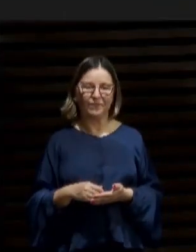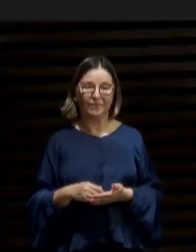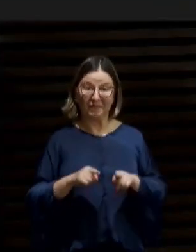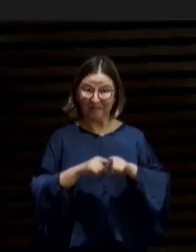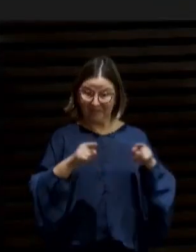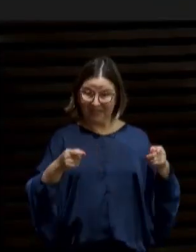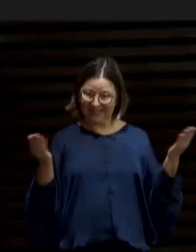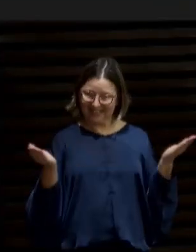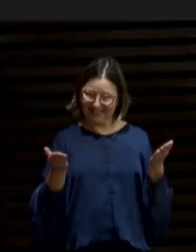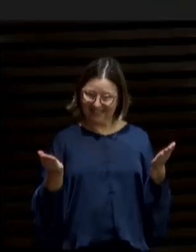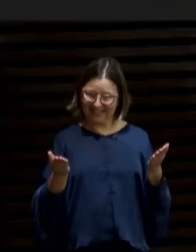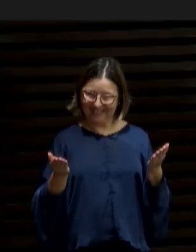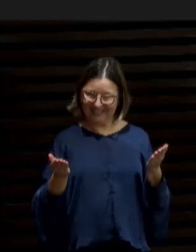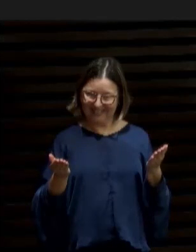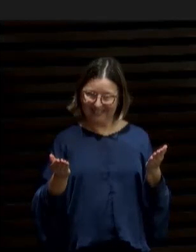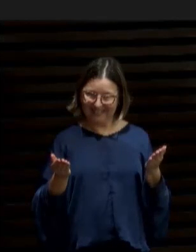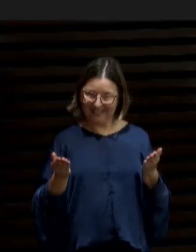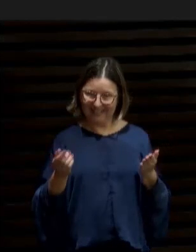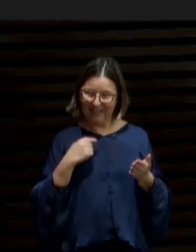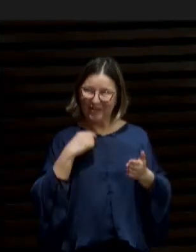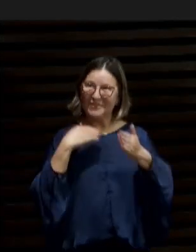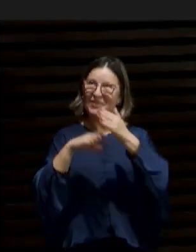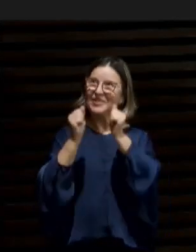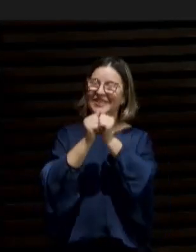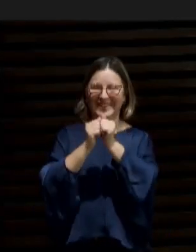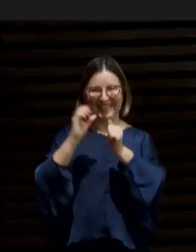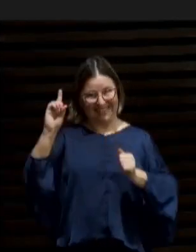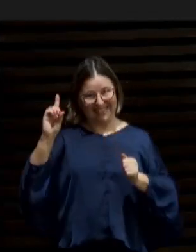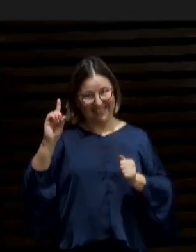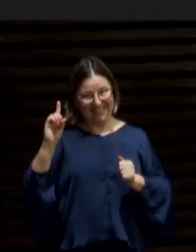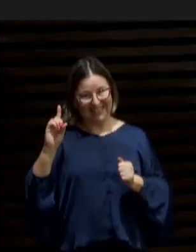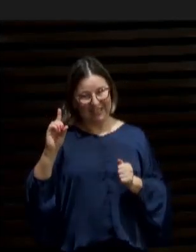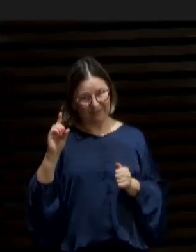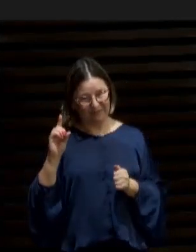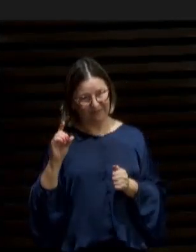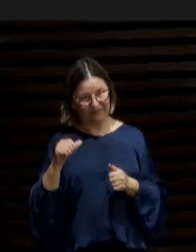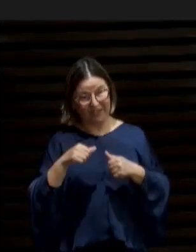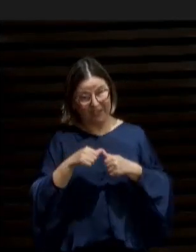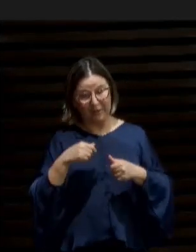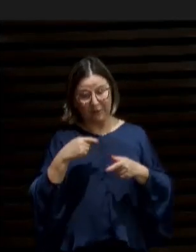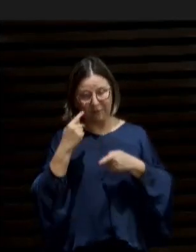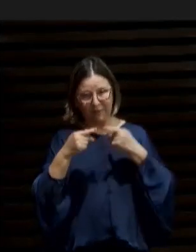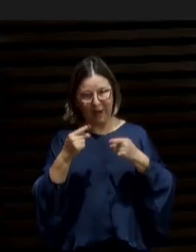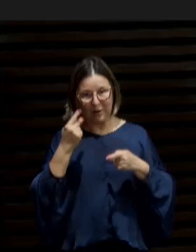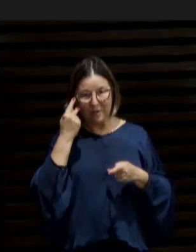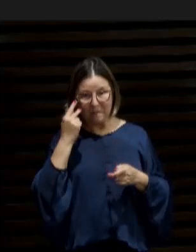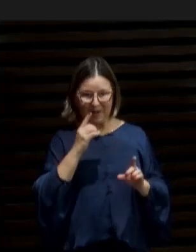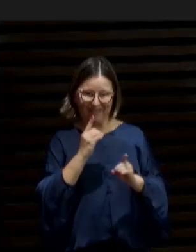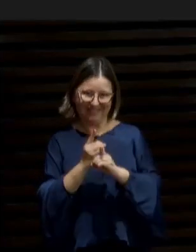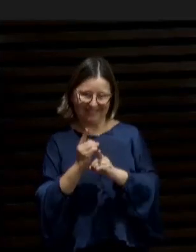Mas agora vou para junto de ti, e isto falo no mundo, para que eles tenham o meu